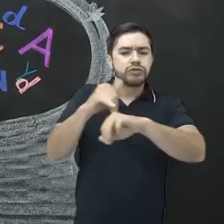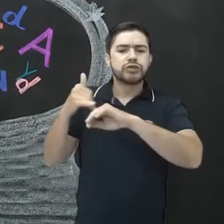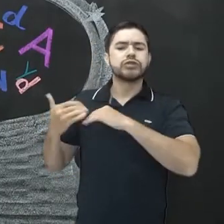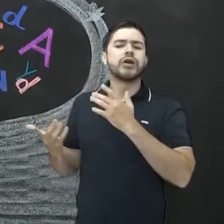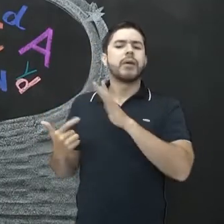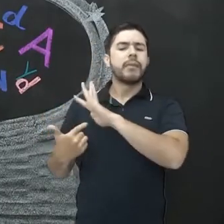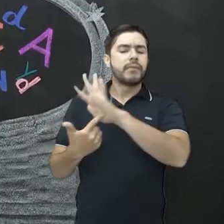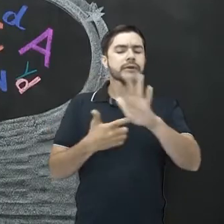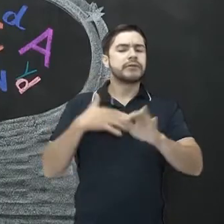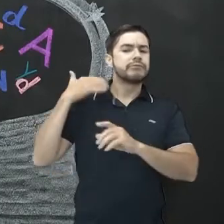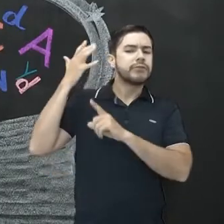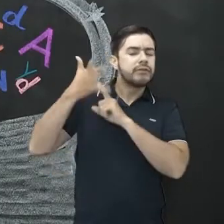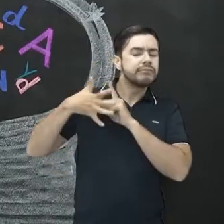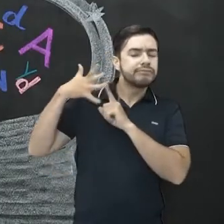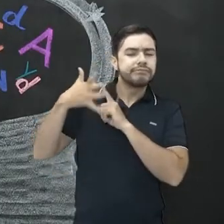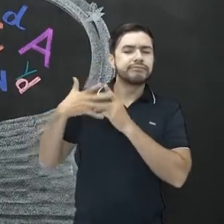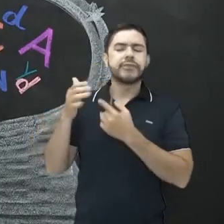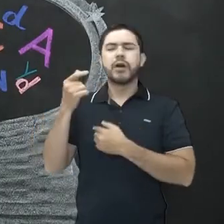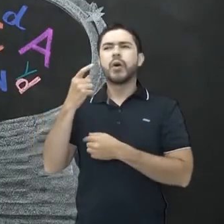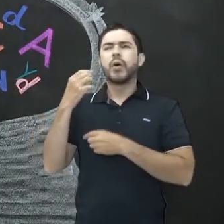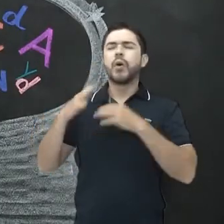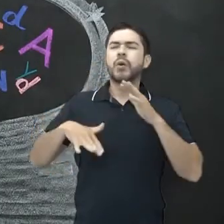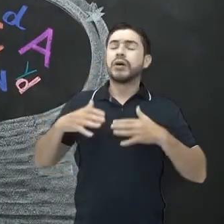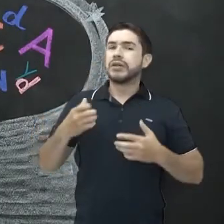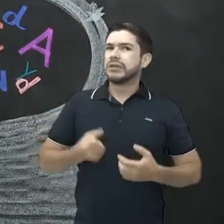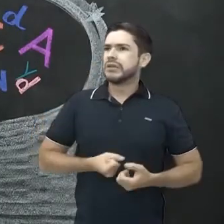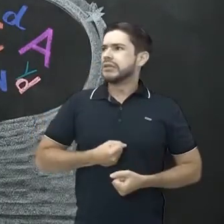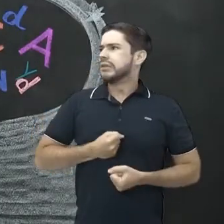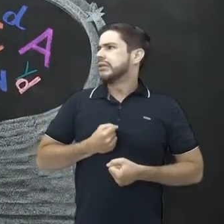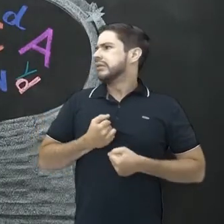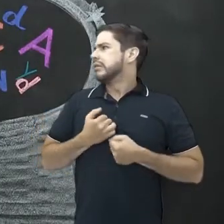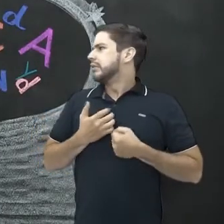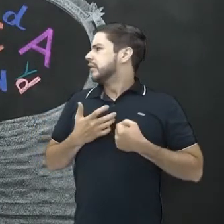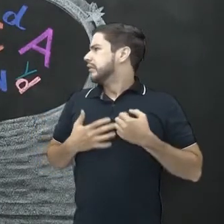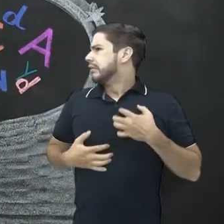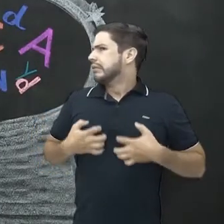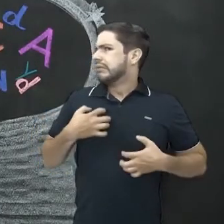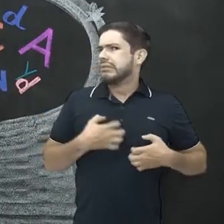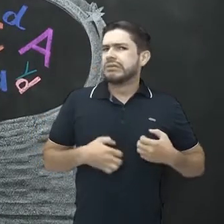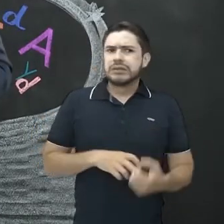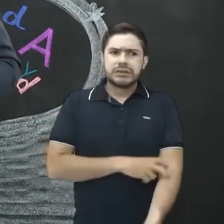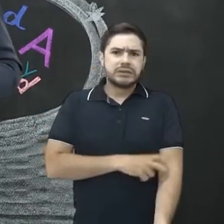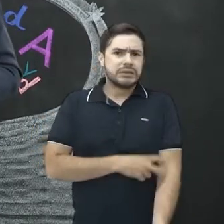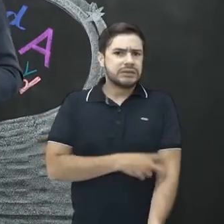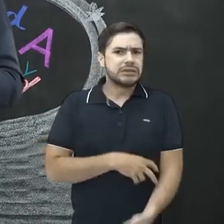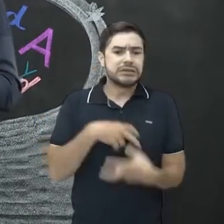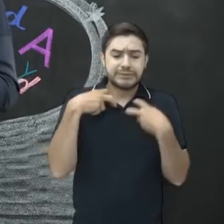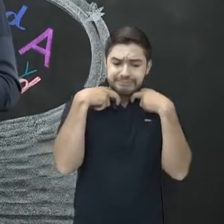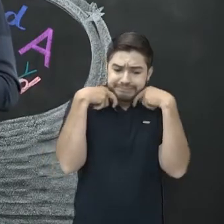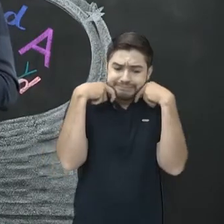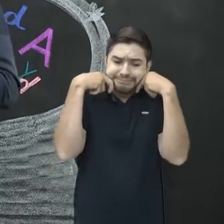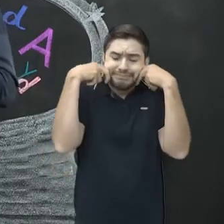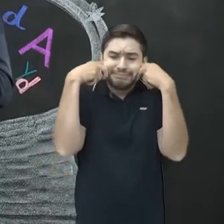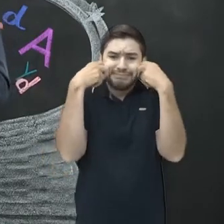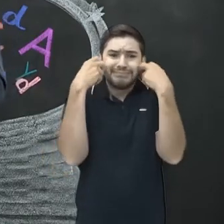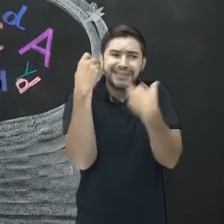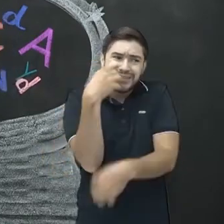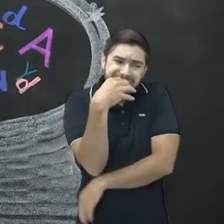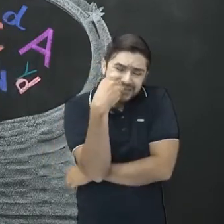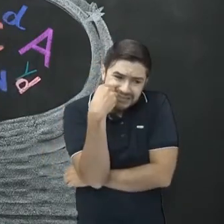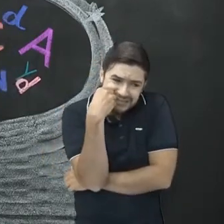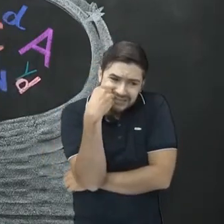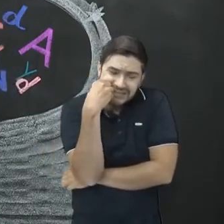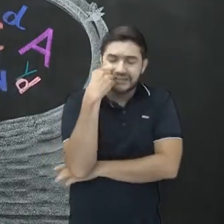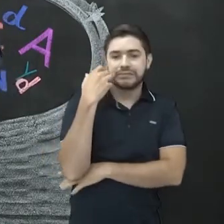vem à mente ou ao seu corpo algumas sensações difíceis, como o nervosismo, a timidez, o constrangimento para falar diante de uma